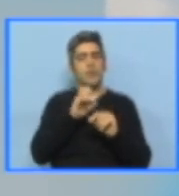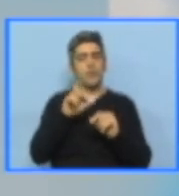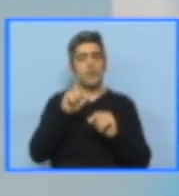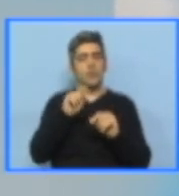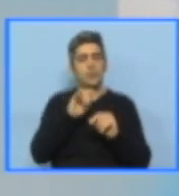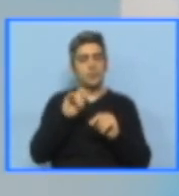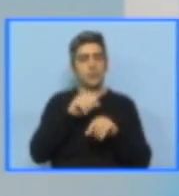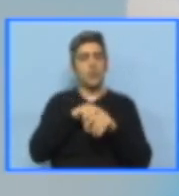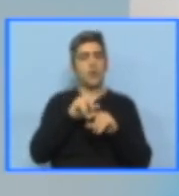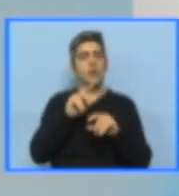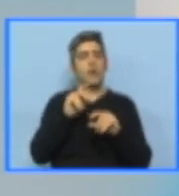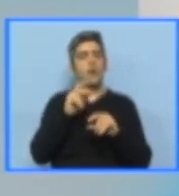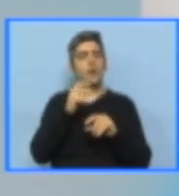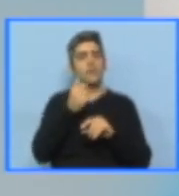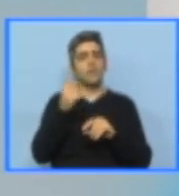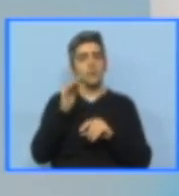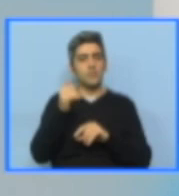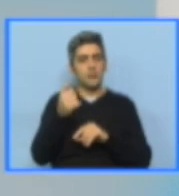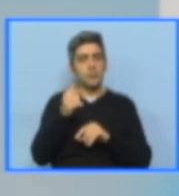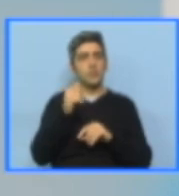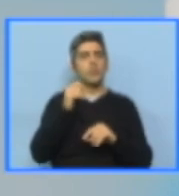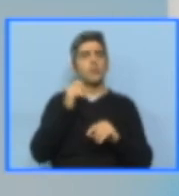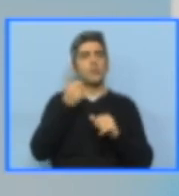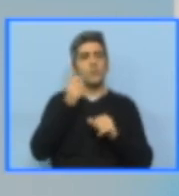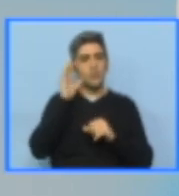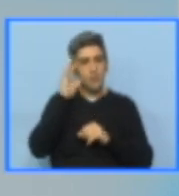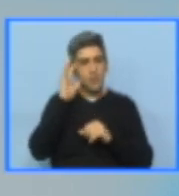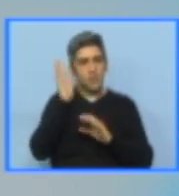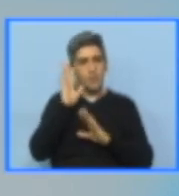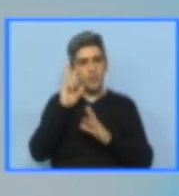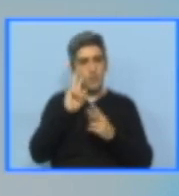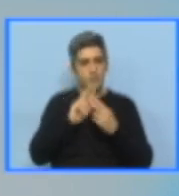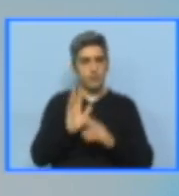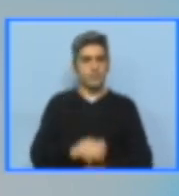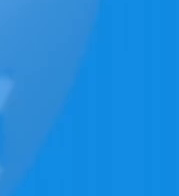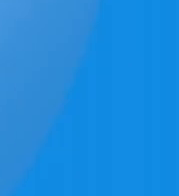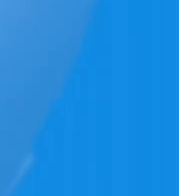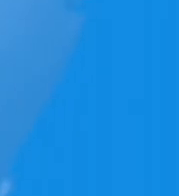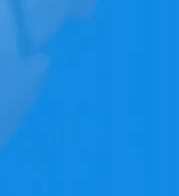pelas 22h45. Tenha então uma muito boa tarde e até amanhã, se Deus quiser.